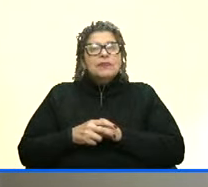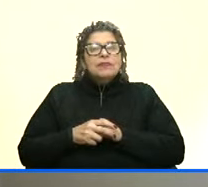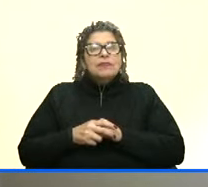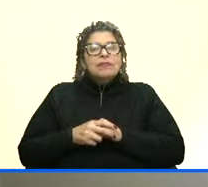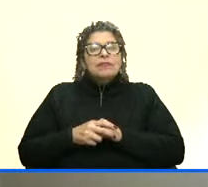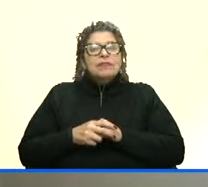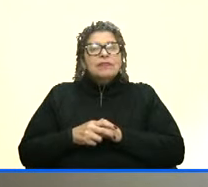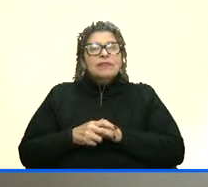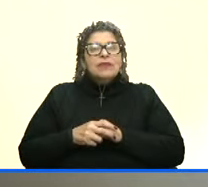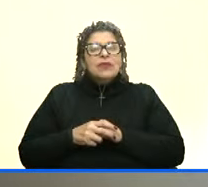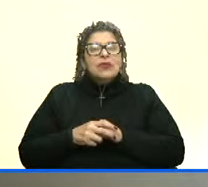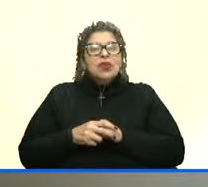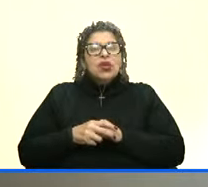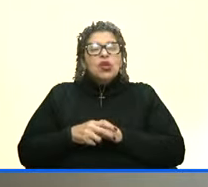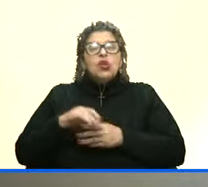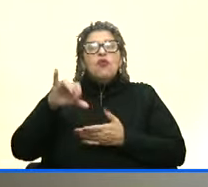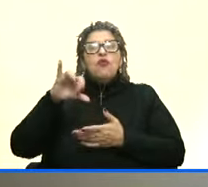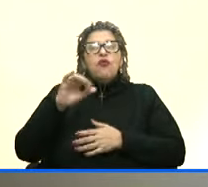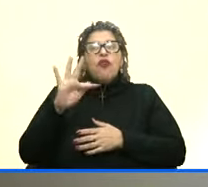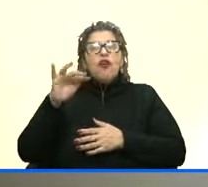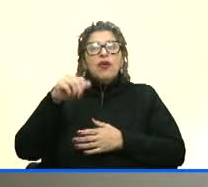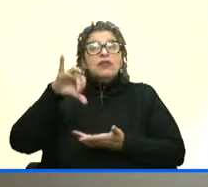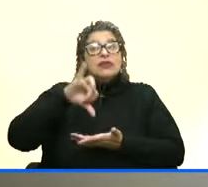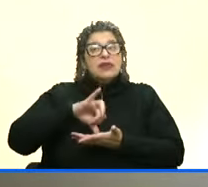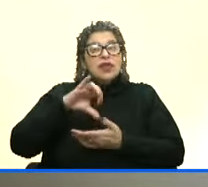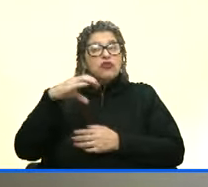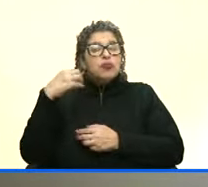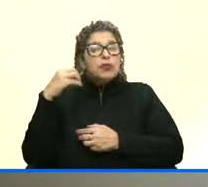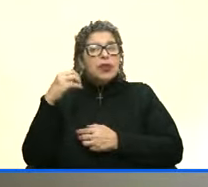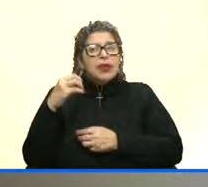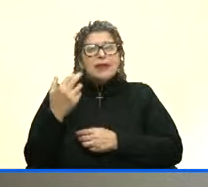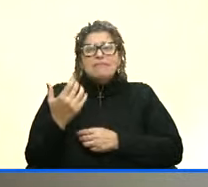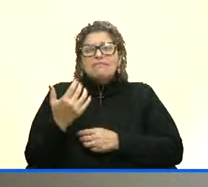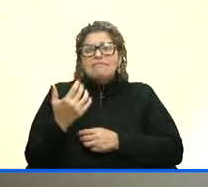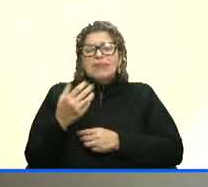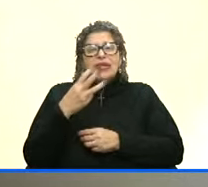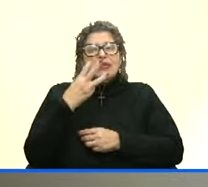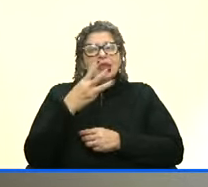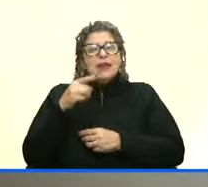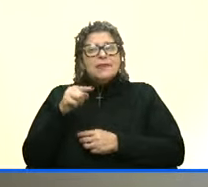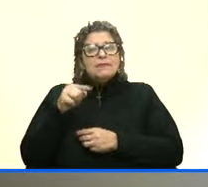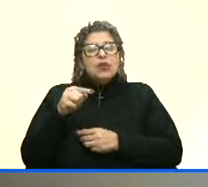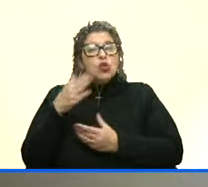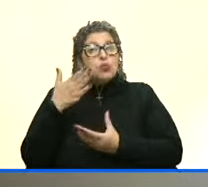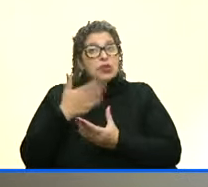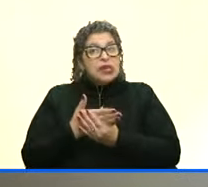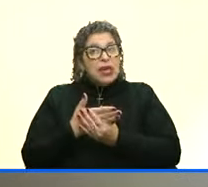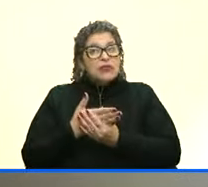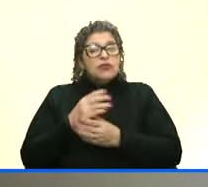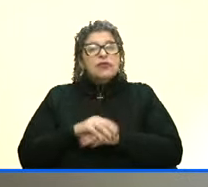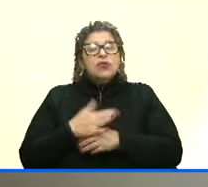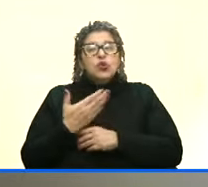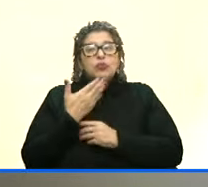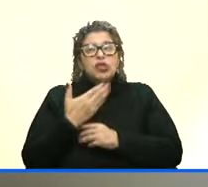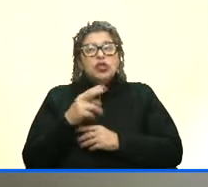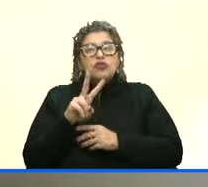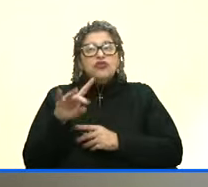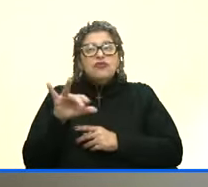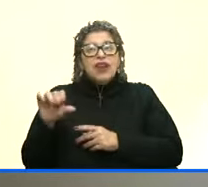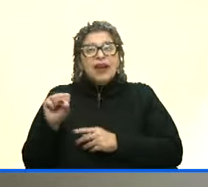São, no Fórum Central de Porto Alegre, tramitam mais de 3 mil processos com pedidos de vaga